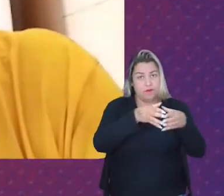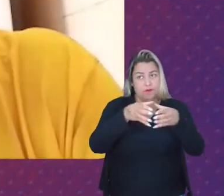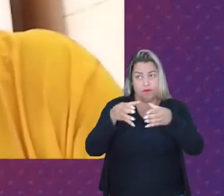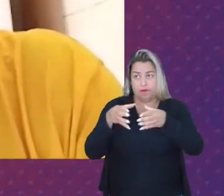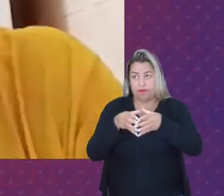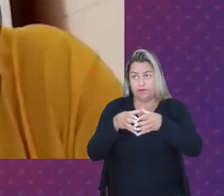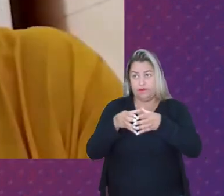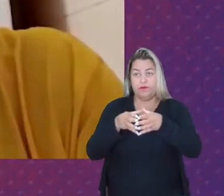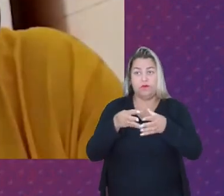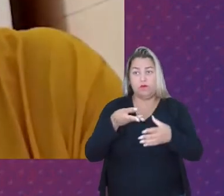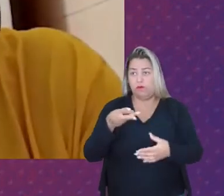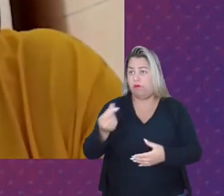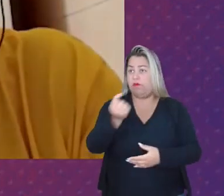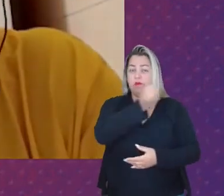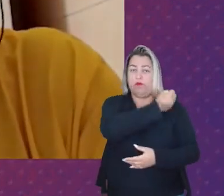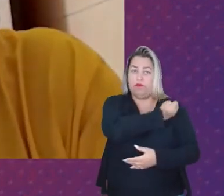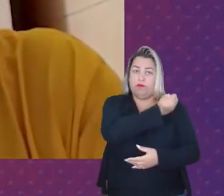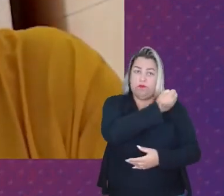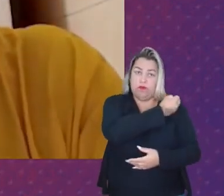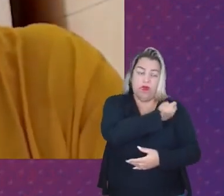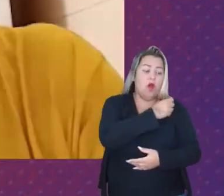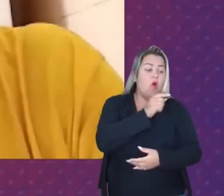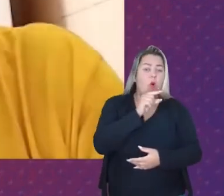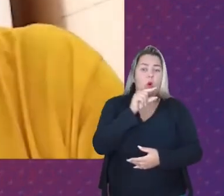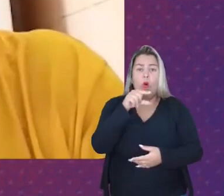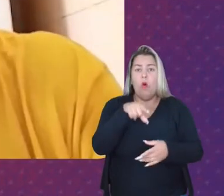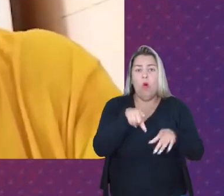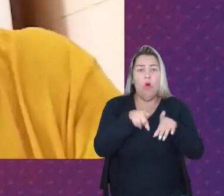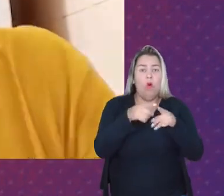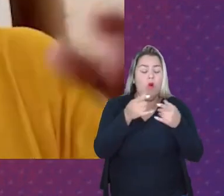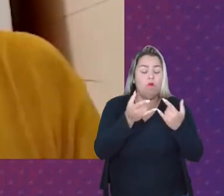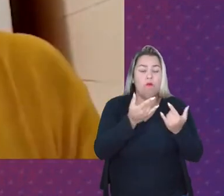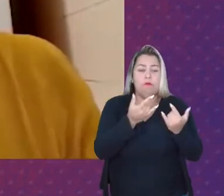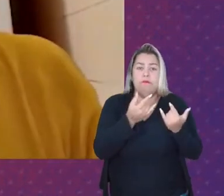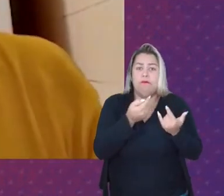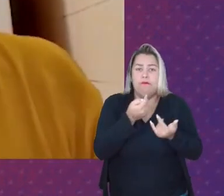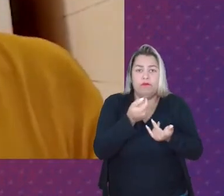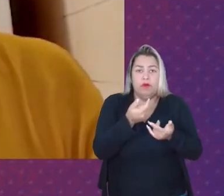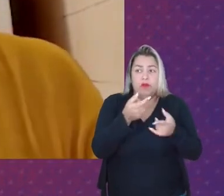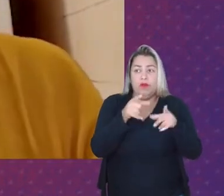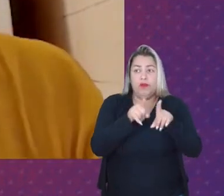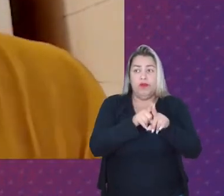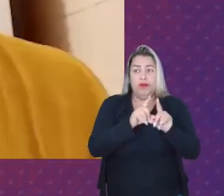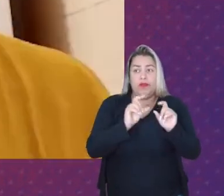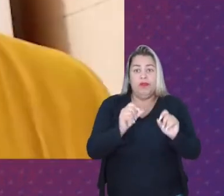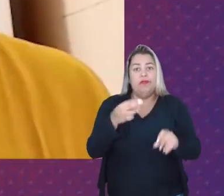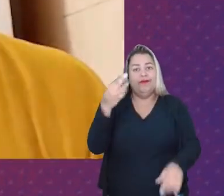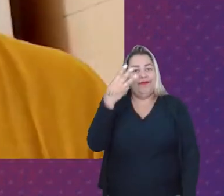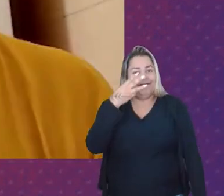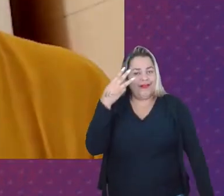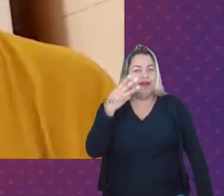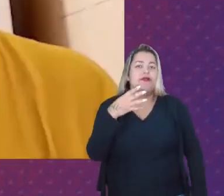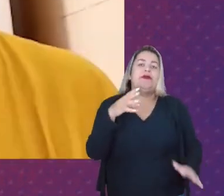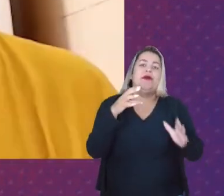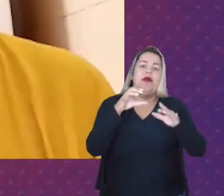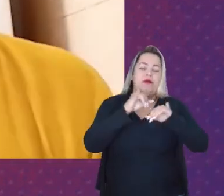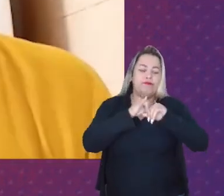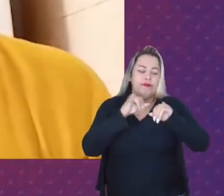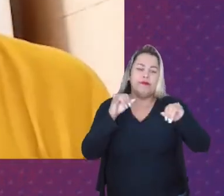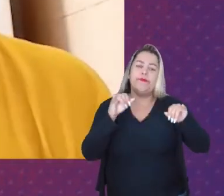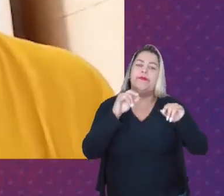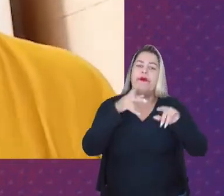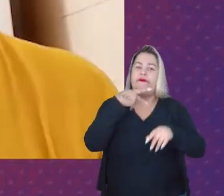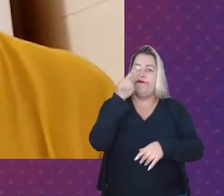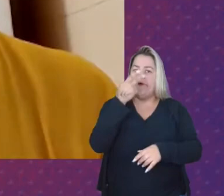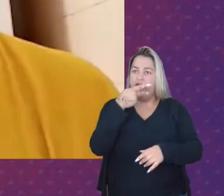muito numerosa, então isso aí é um pingo d'água no oceano. E aí tivemos a terceira campanha, né, que